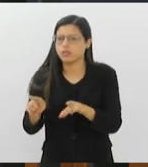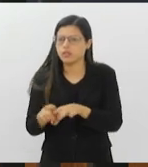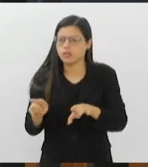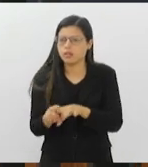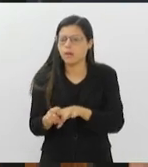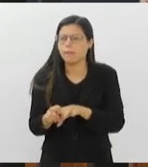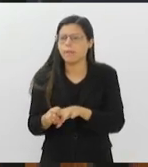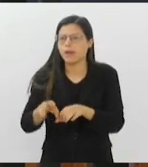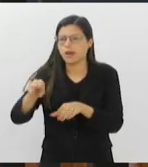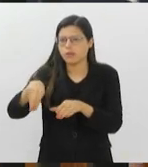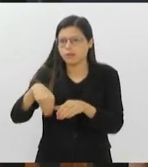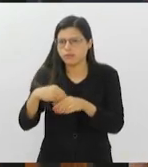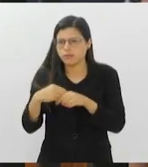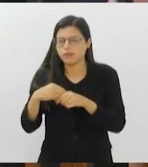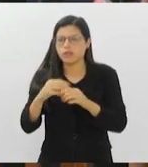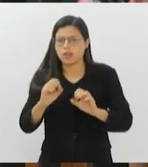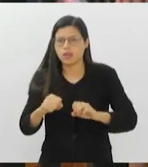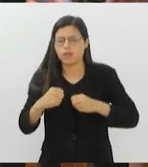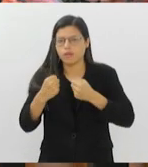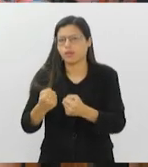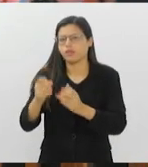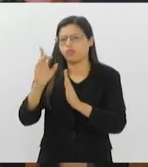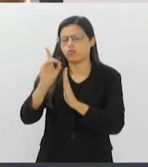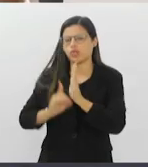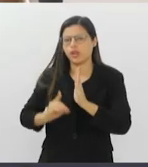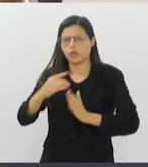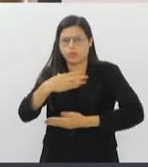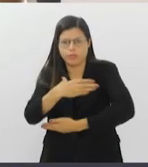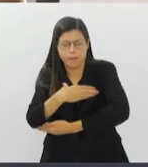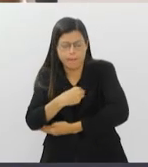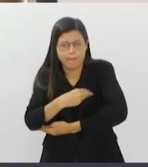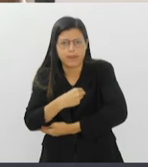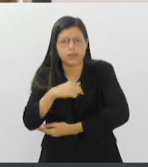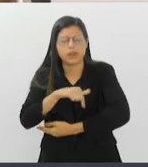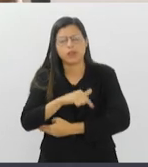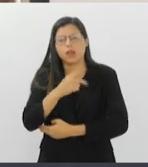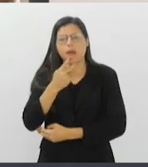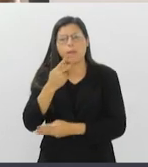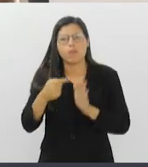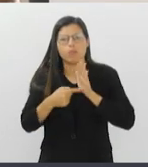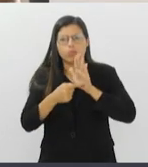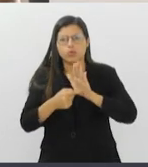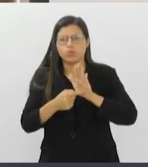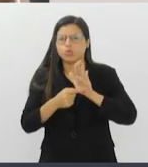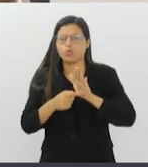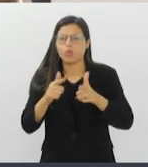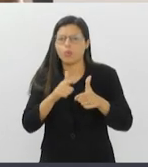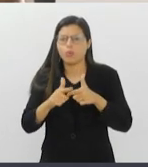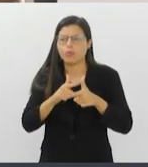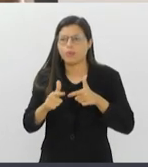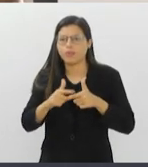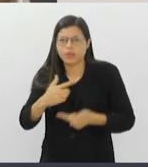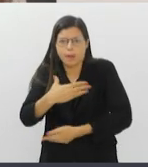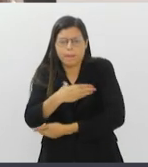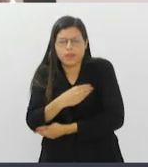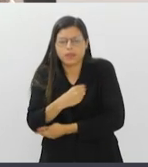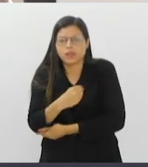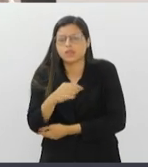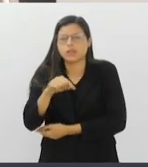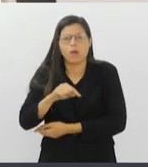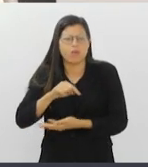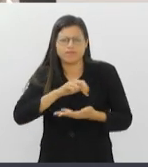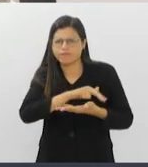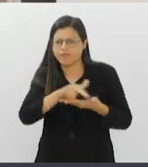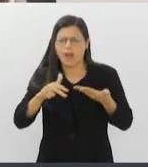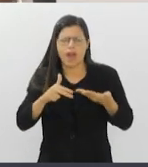Rede Internacional em Defesa do Direito de Amamentar destacou que os obstáculos na amamentação são inúmeros e que a maioria das